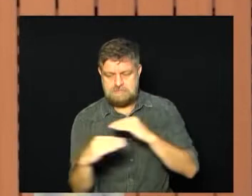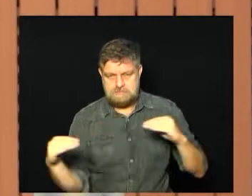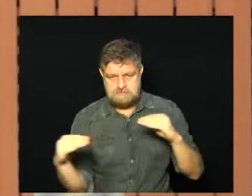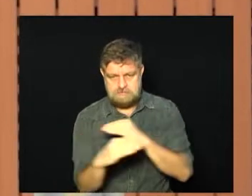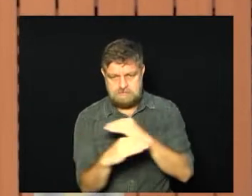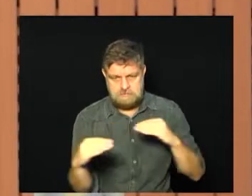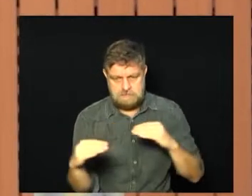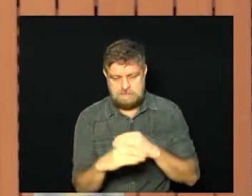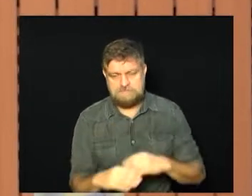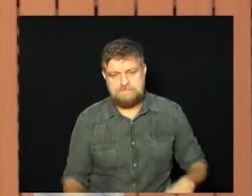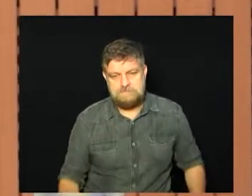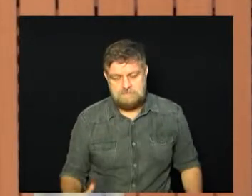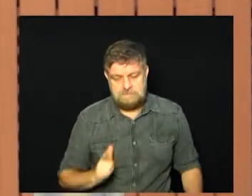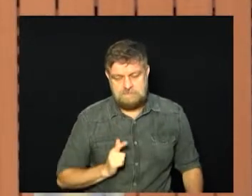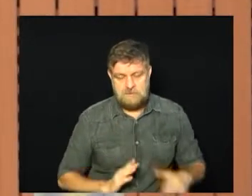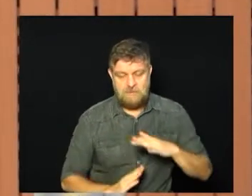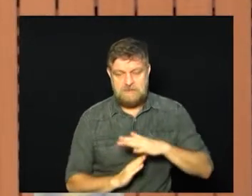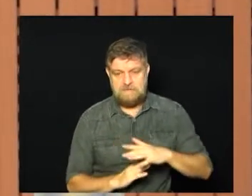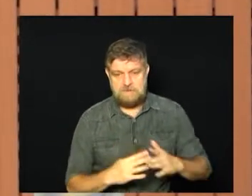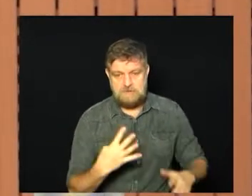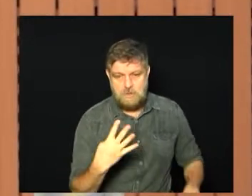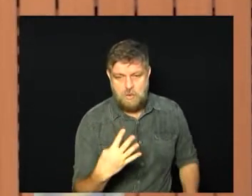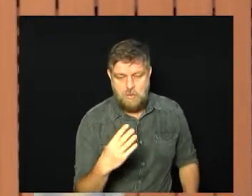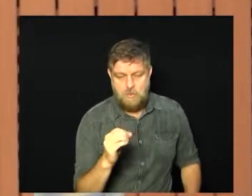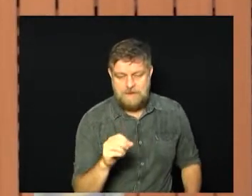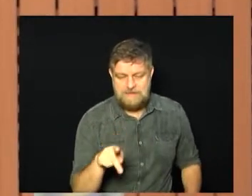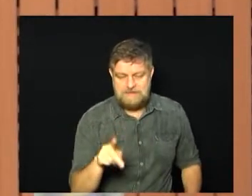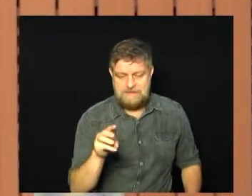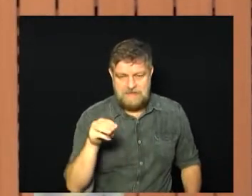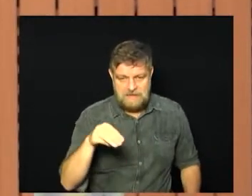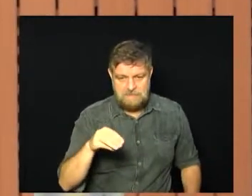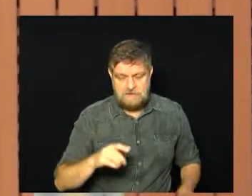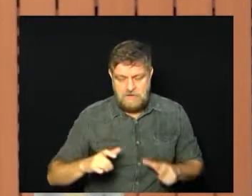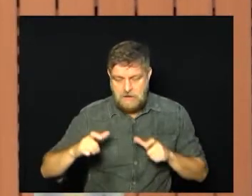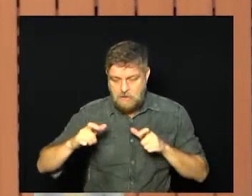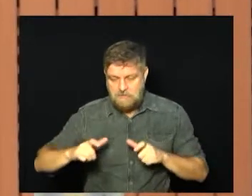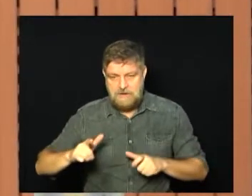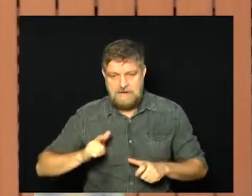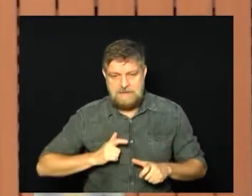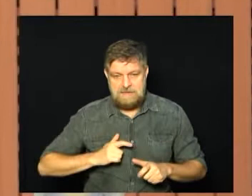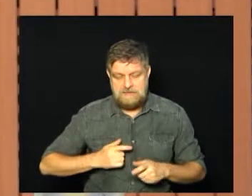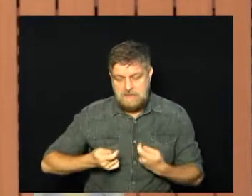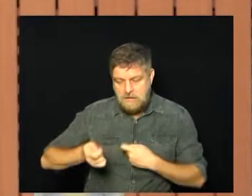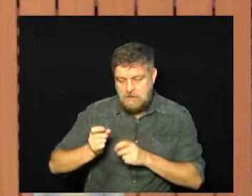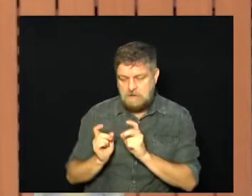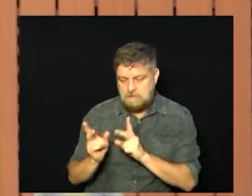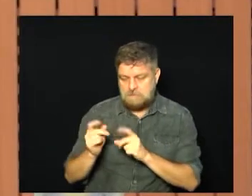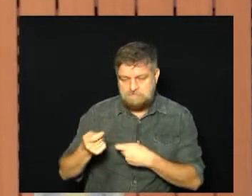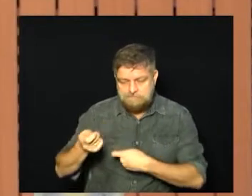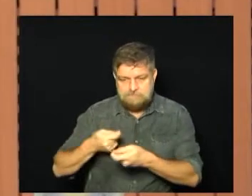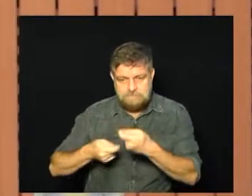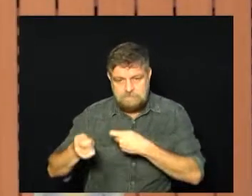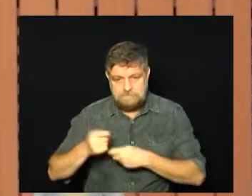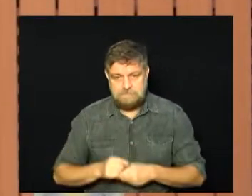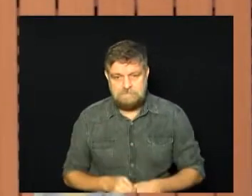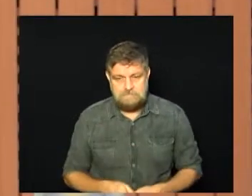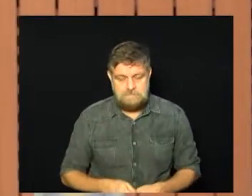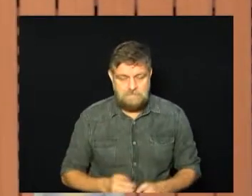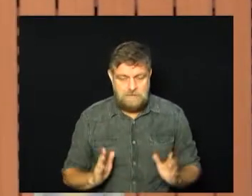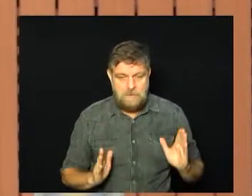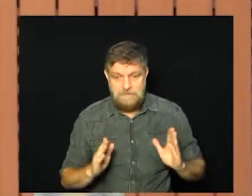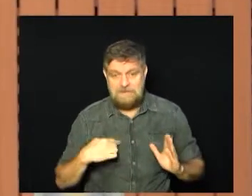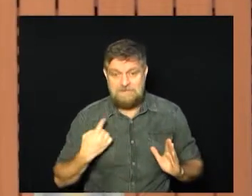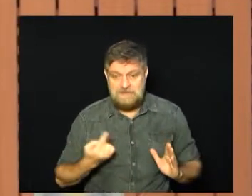por hora, em locais onde tem o comércio ativo, numa época onde a gente está precisando estimular